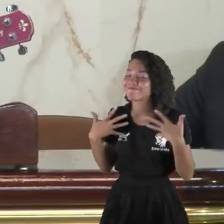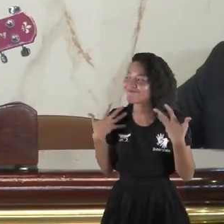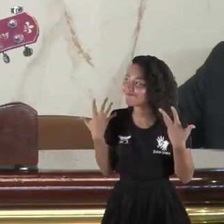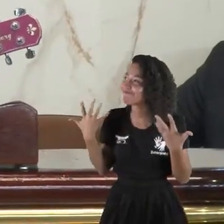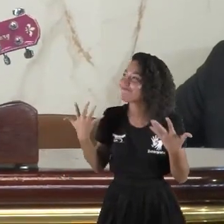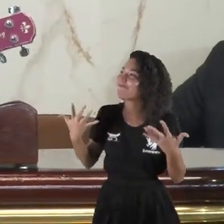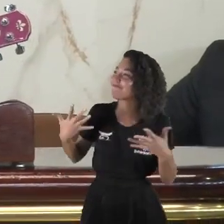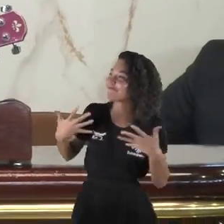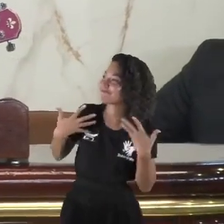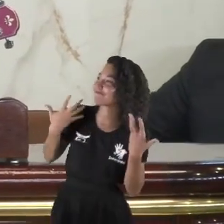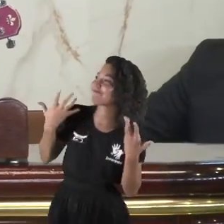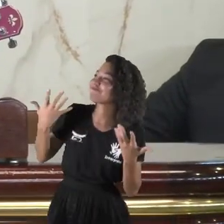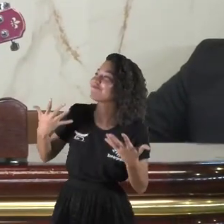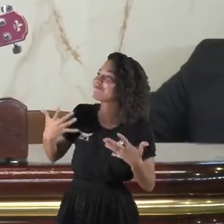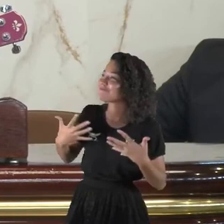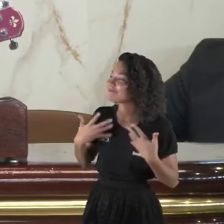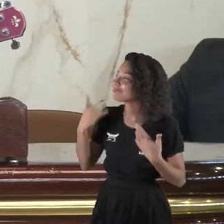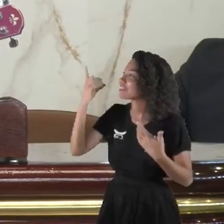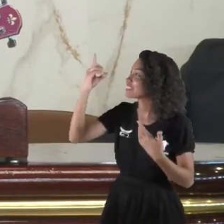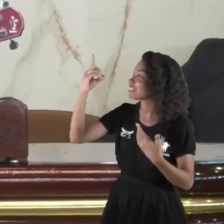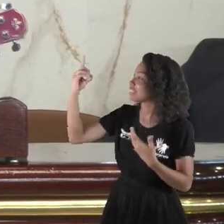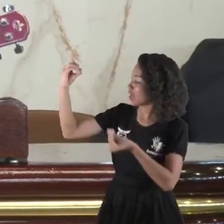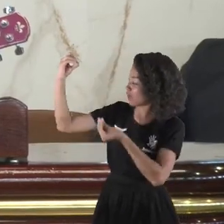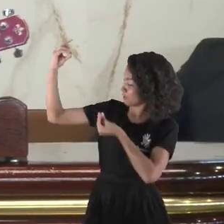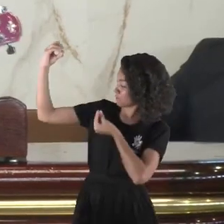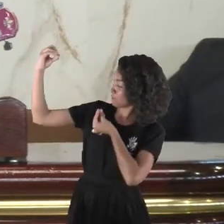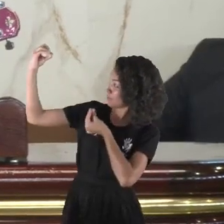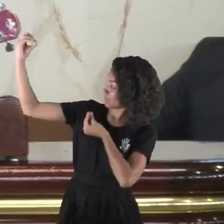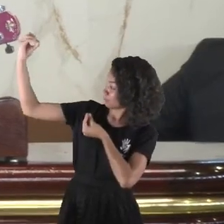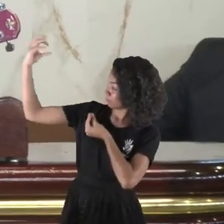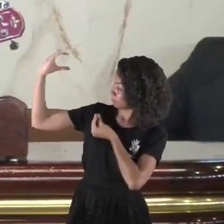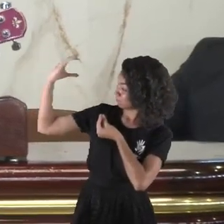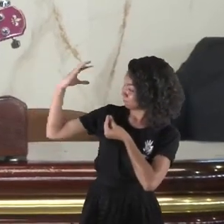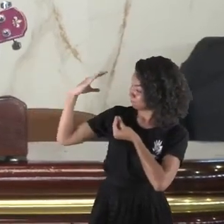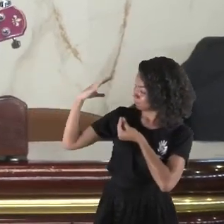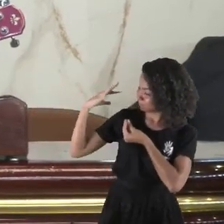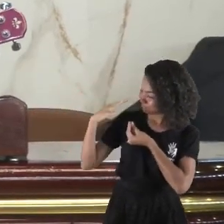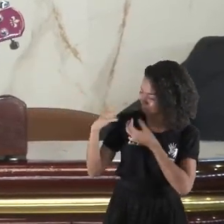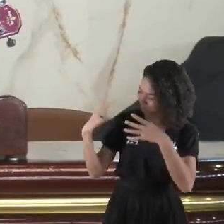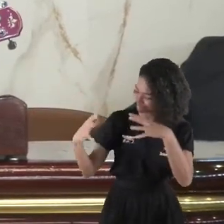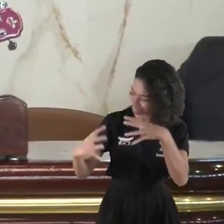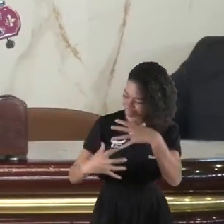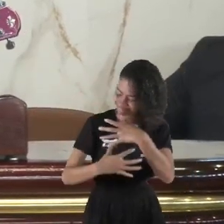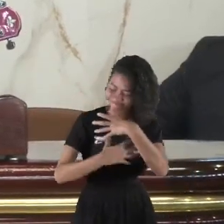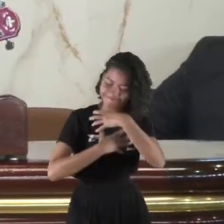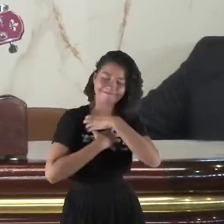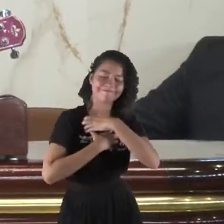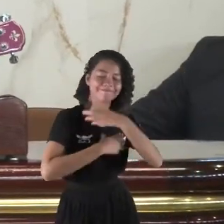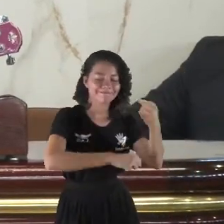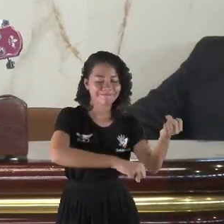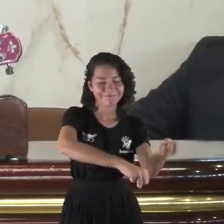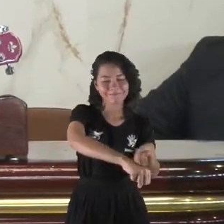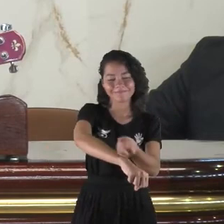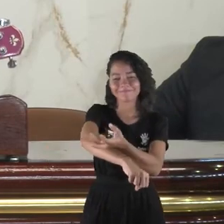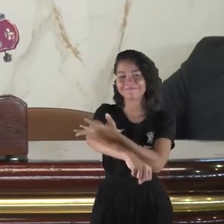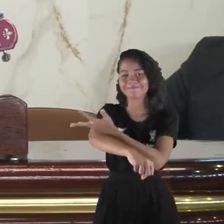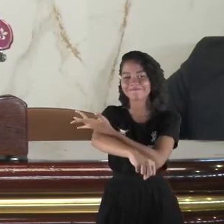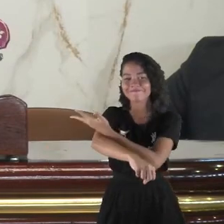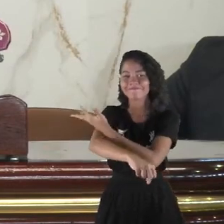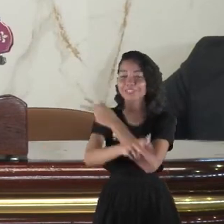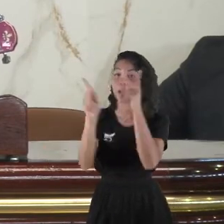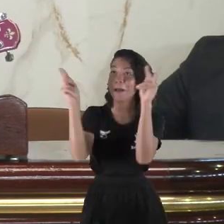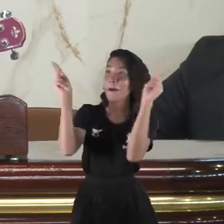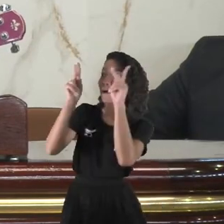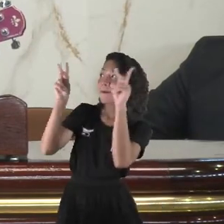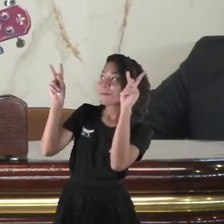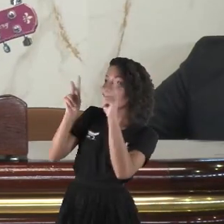ti, que conceda sua graça